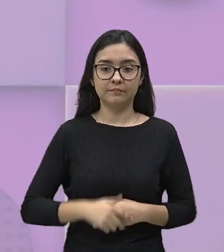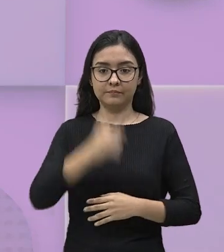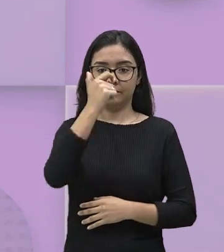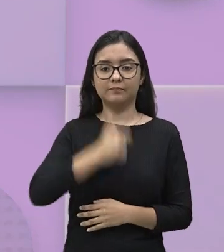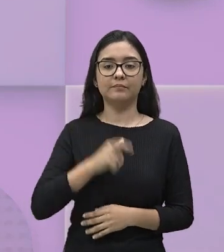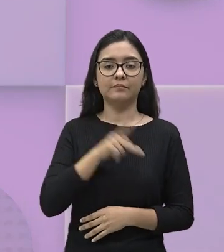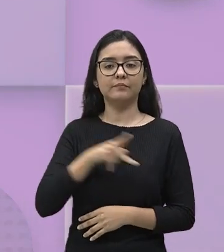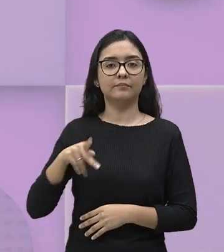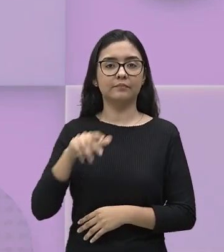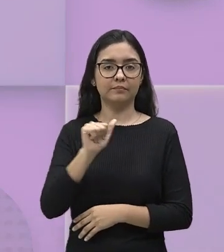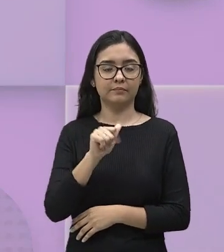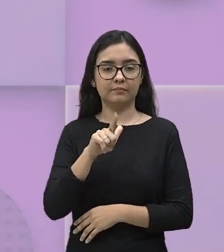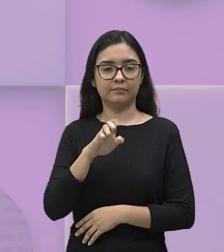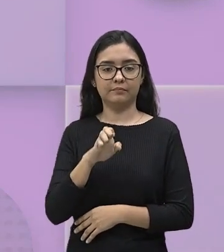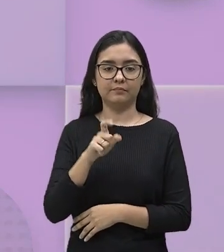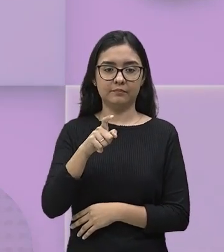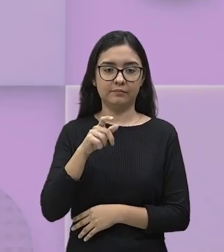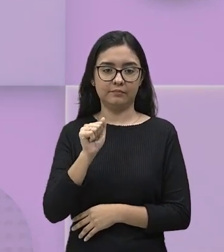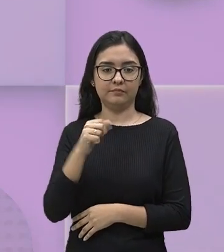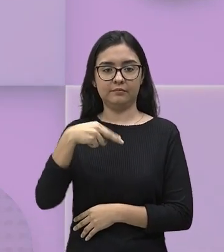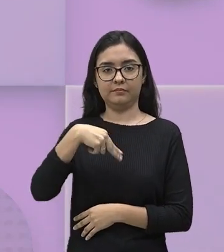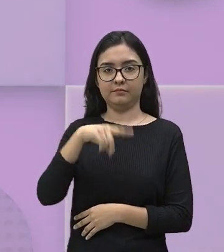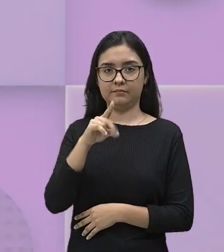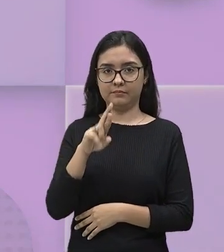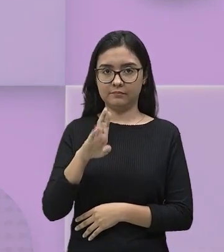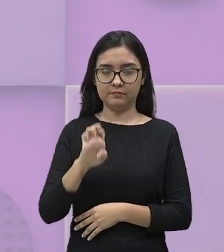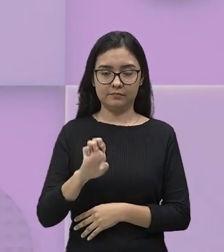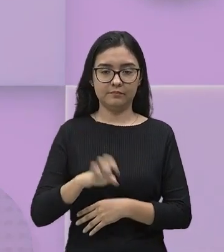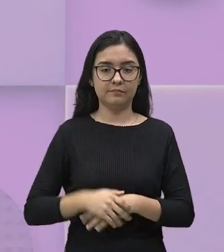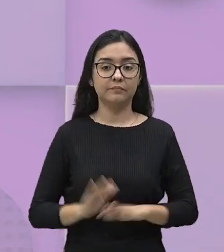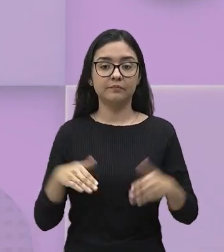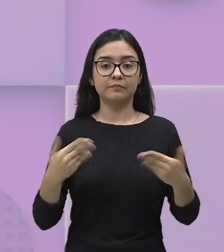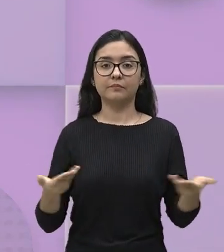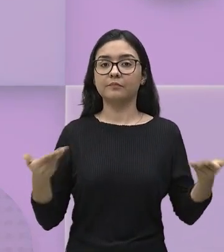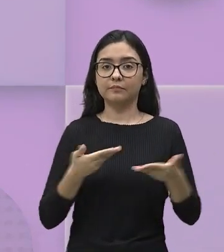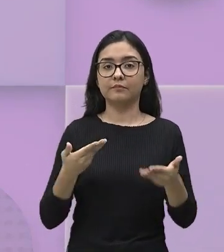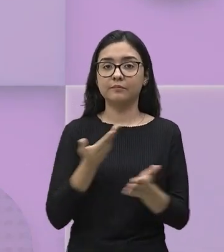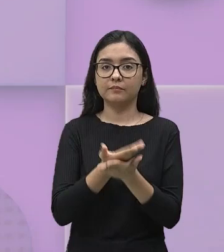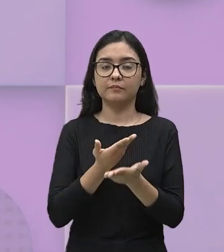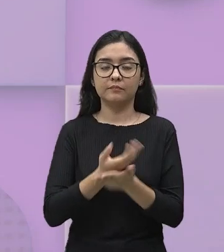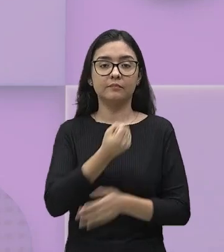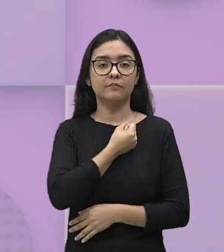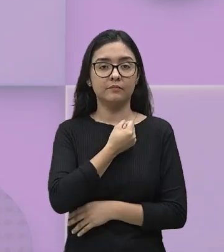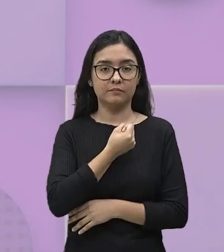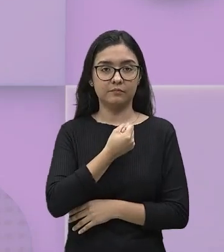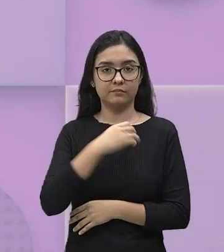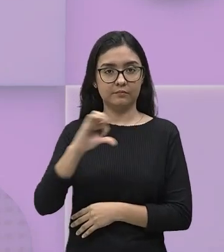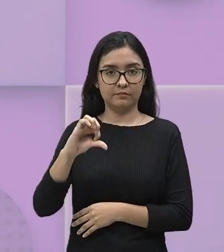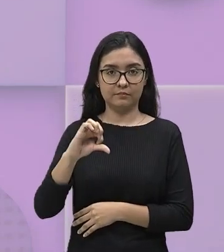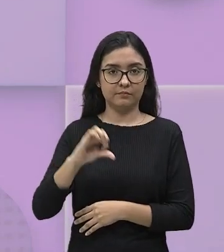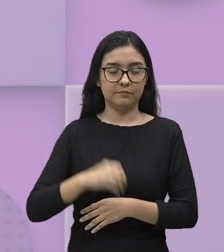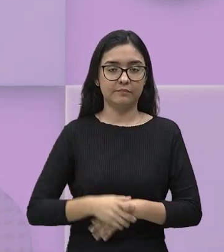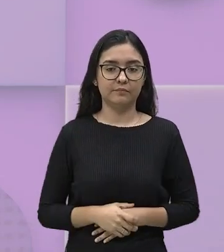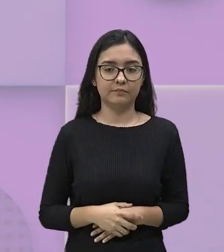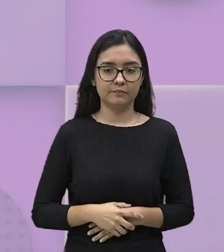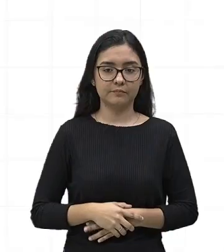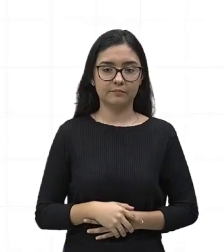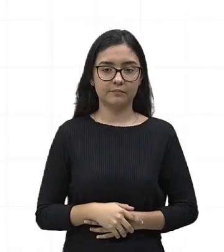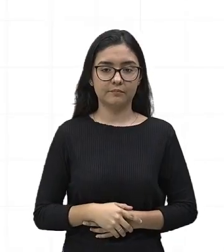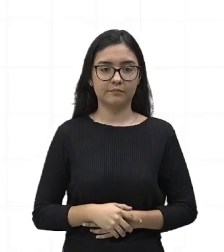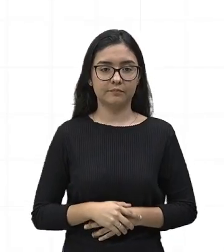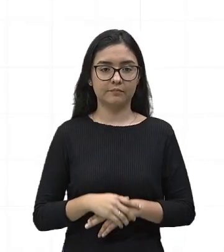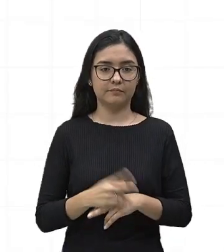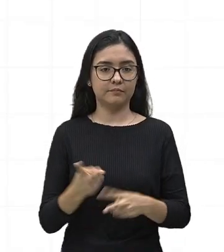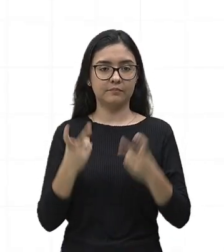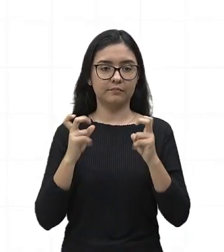professor Alexandre dos Santos e hoje é a nossa aula de número 9. Olha só aí então, nossa